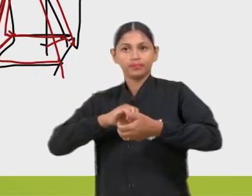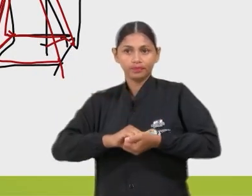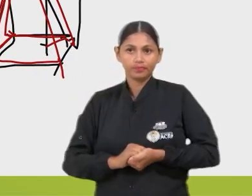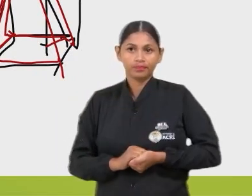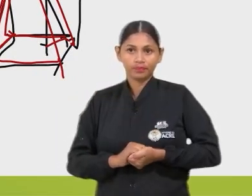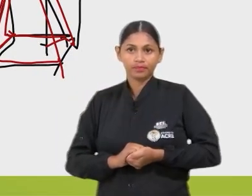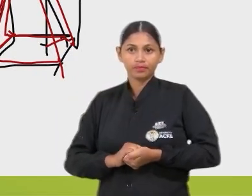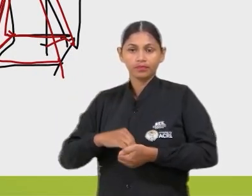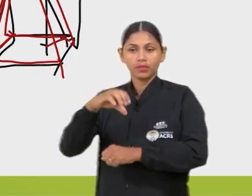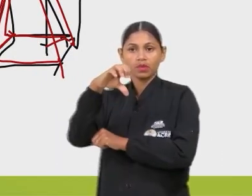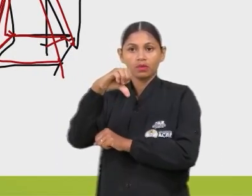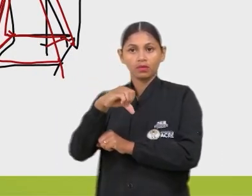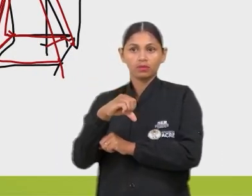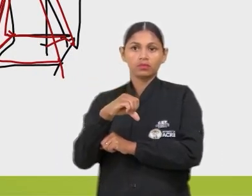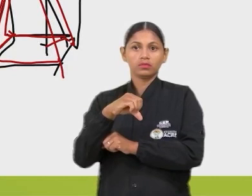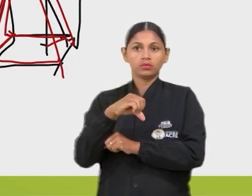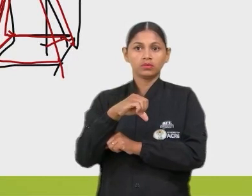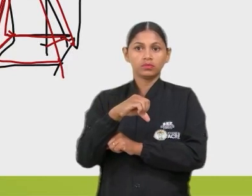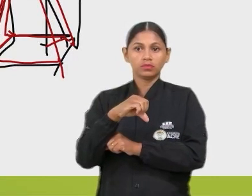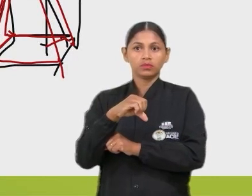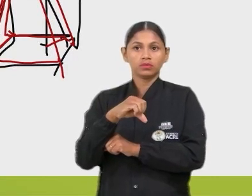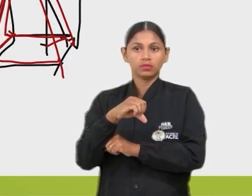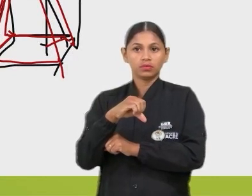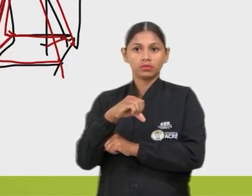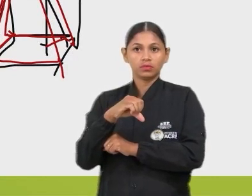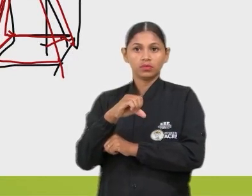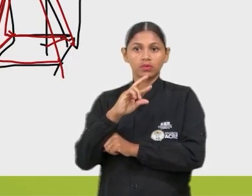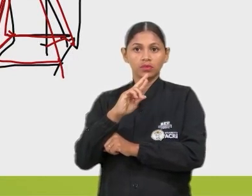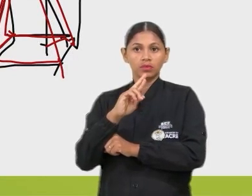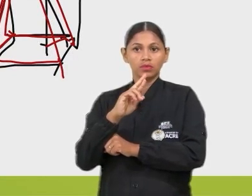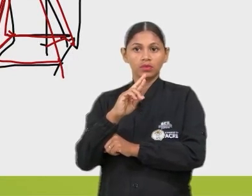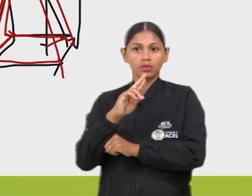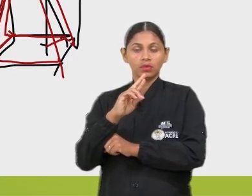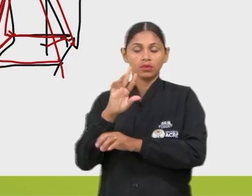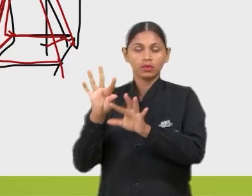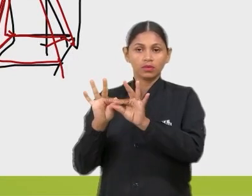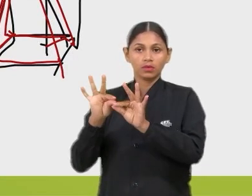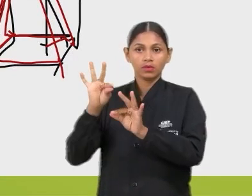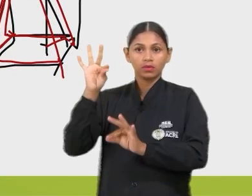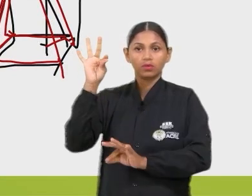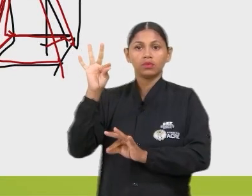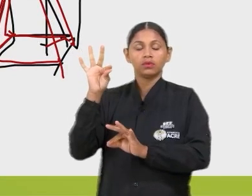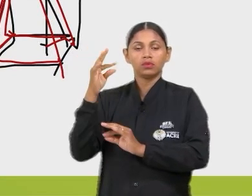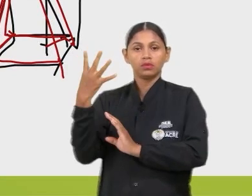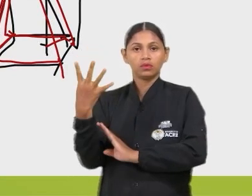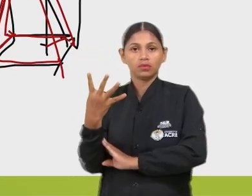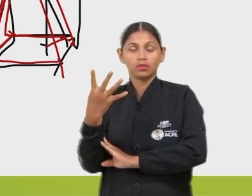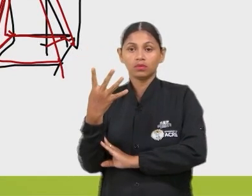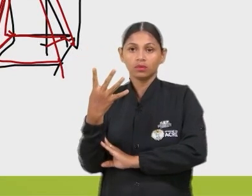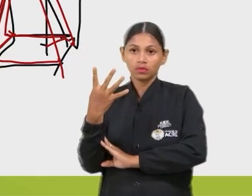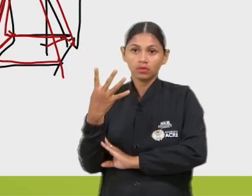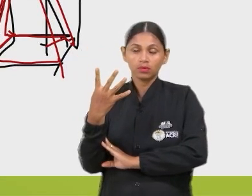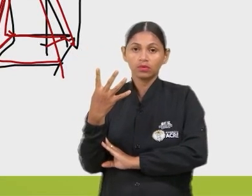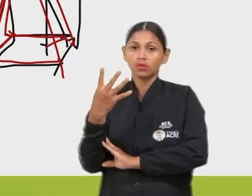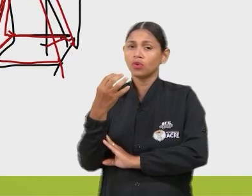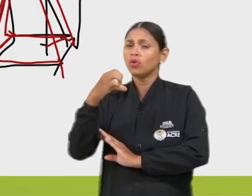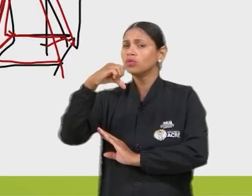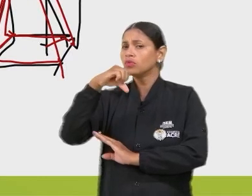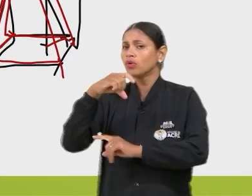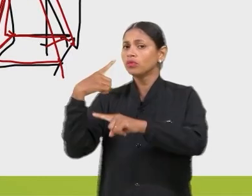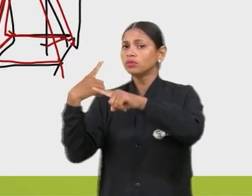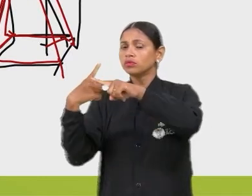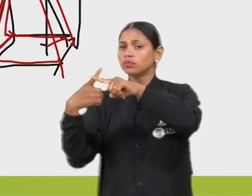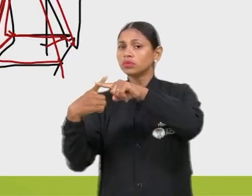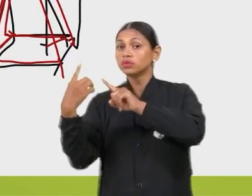vale 9, como a gente já havia calculado aqui, ó. A altura vale 4 dividido por 3. Quanto é 9 vezes 3? 9